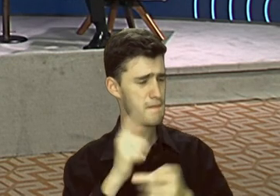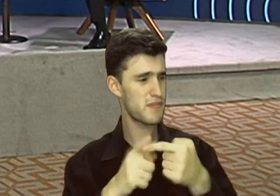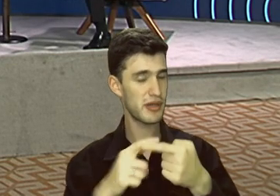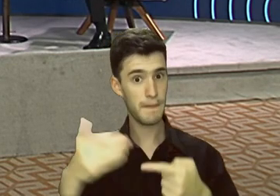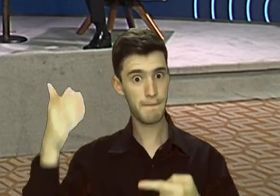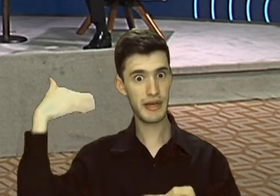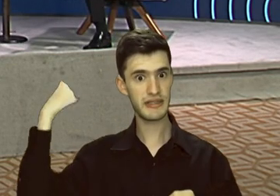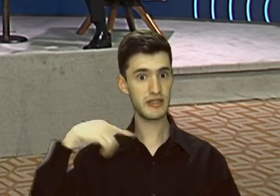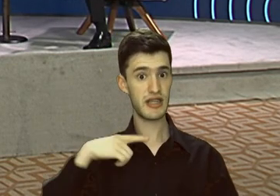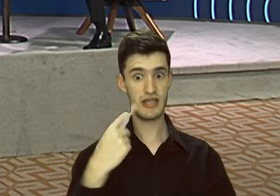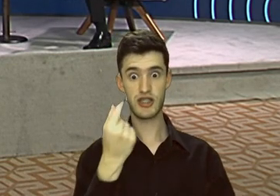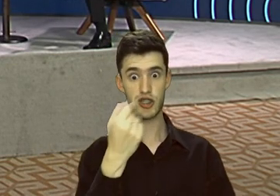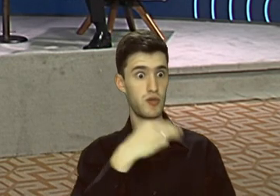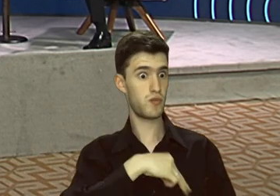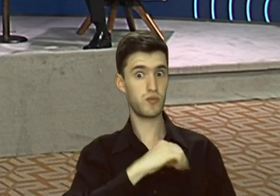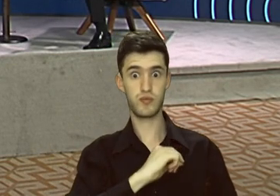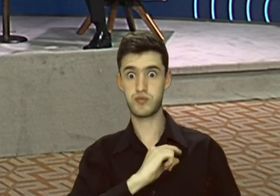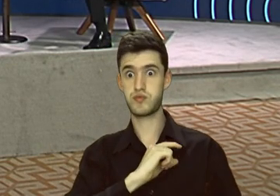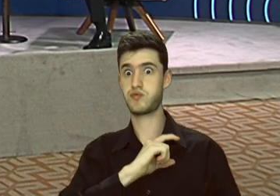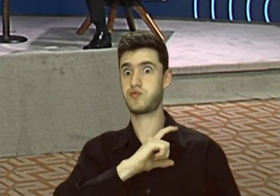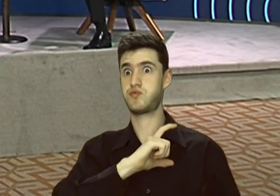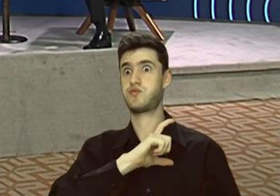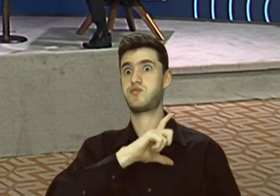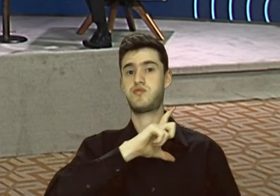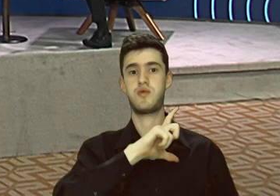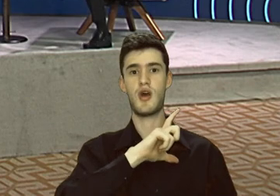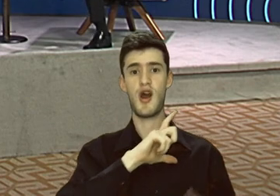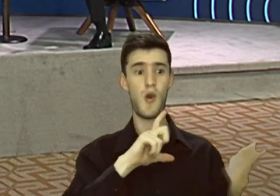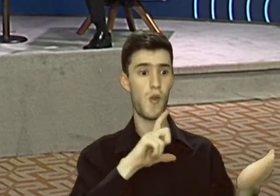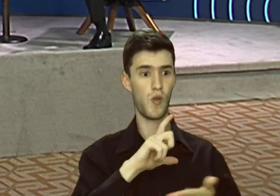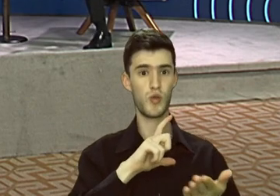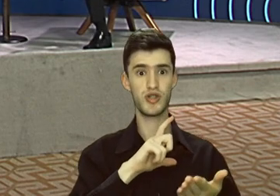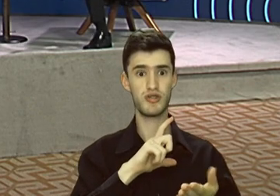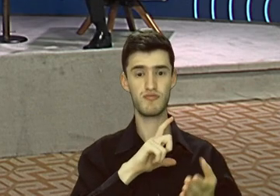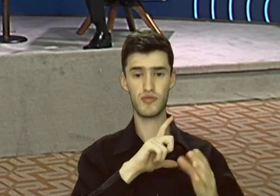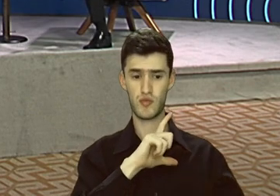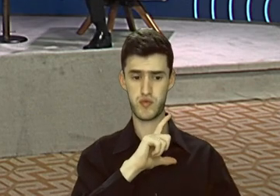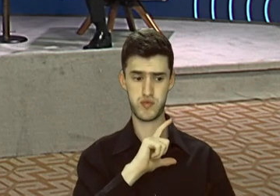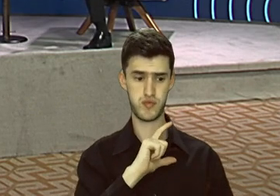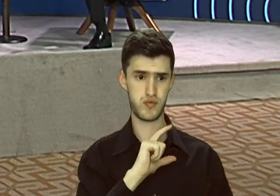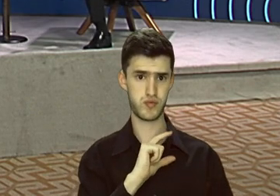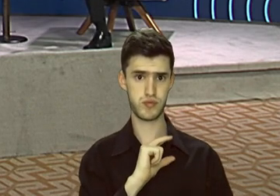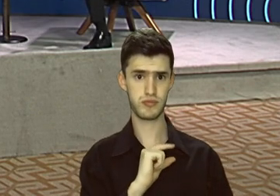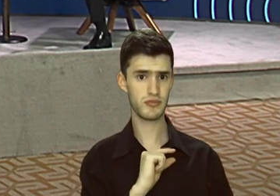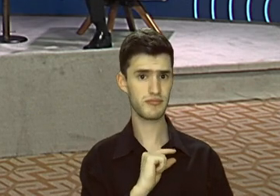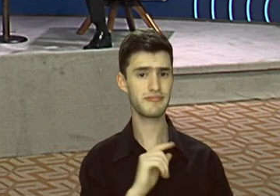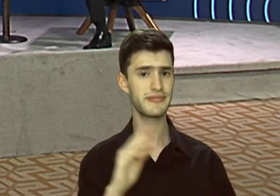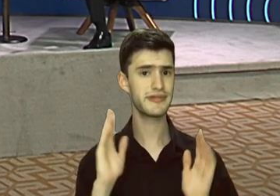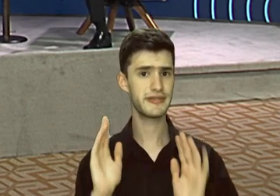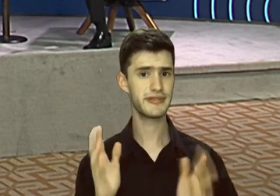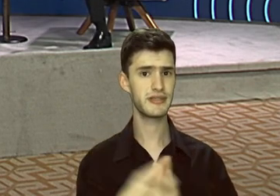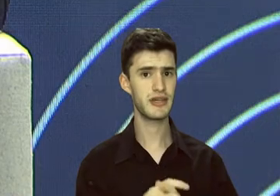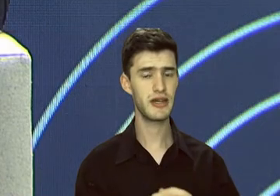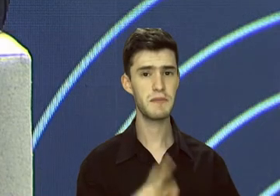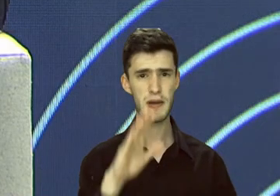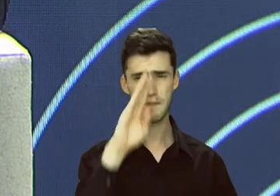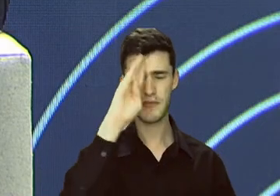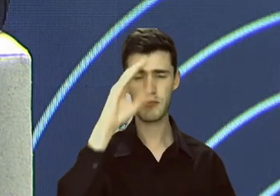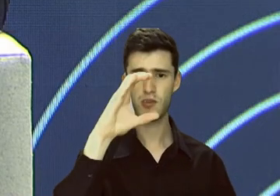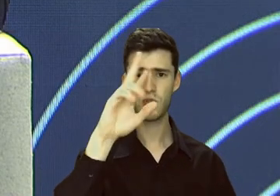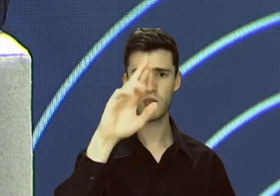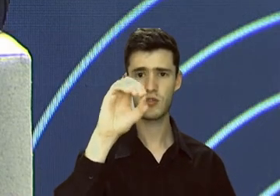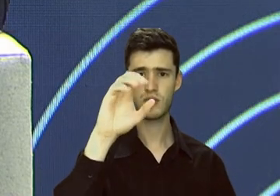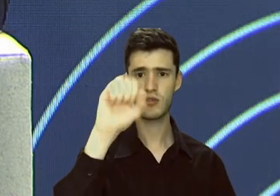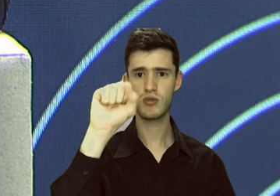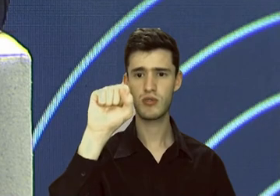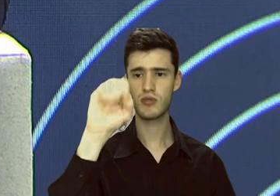e perdendo concorrência não às vezes para mercado aqui dentro para outras companhias mas sim para as border né para companhias